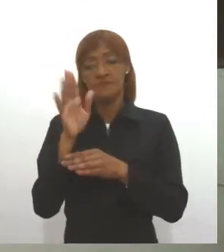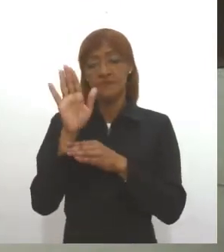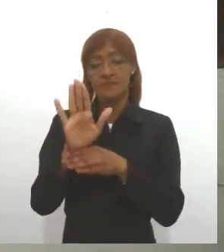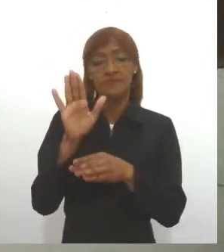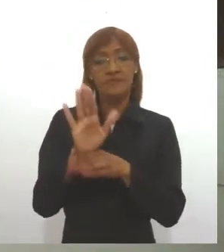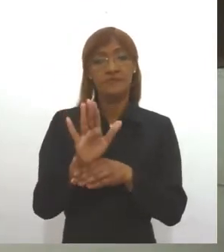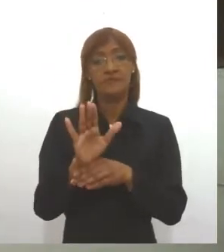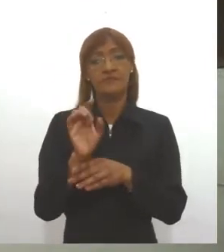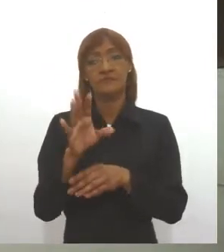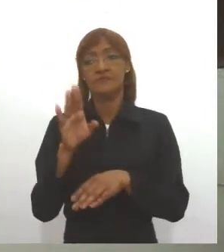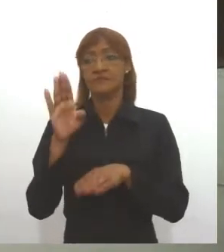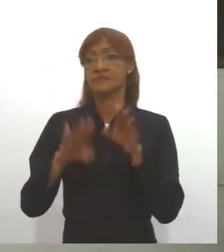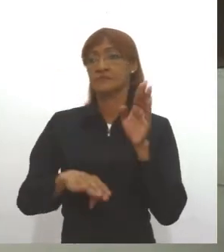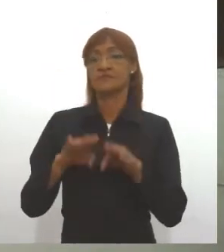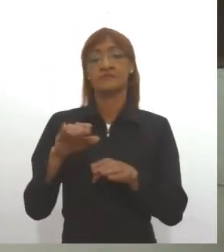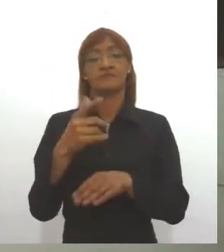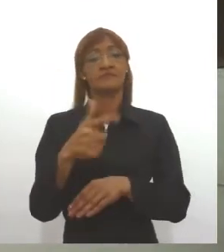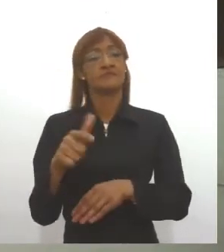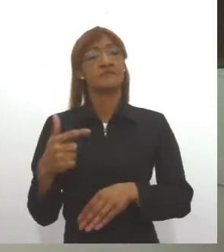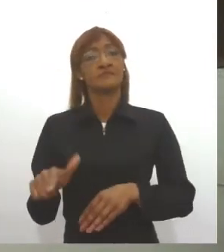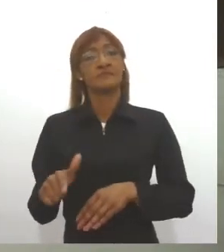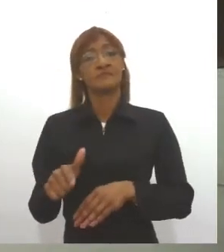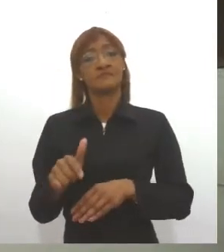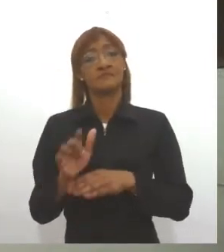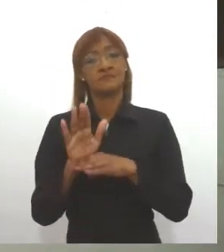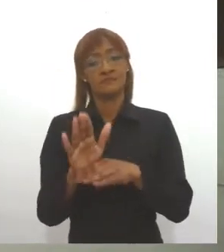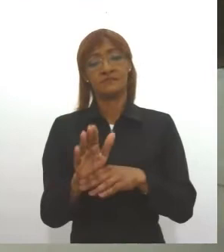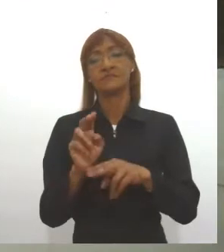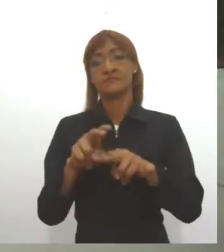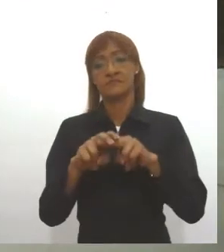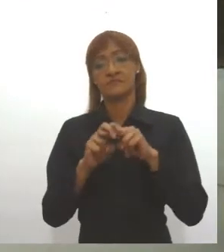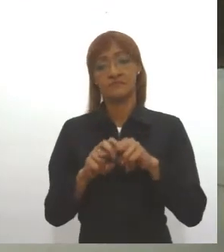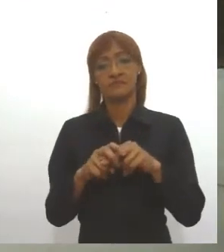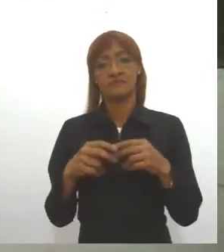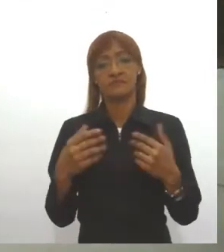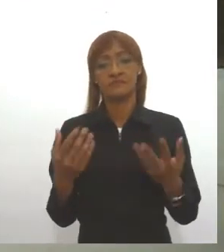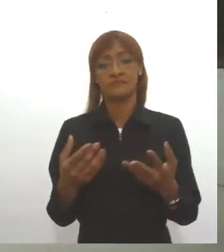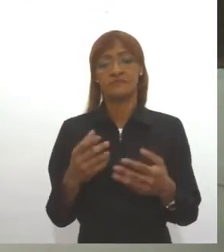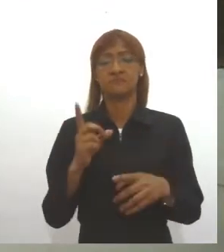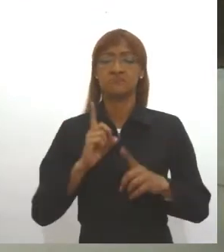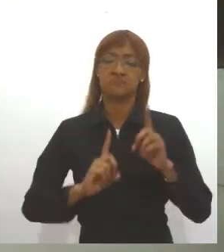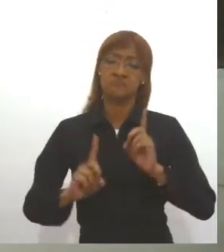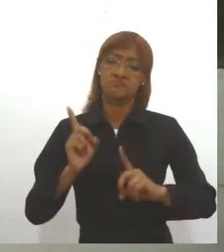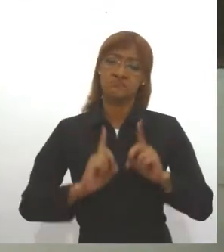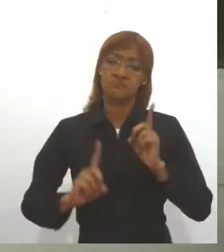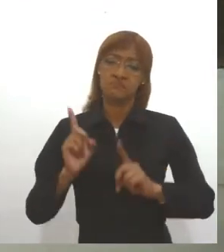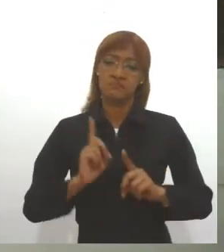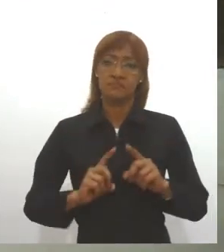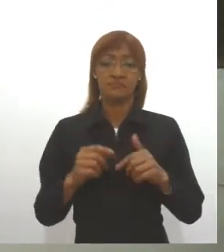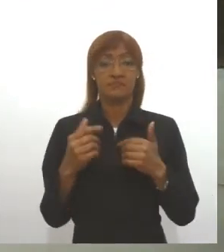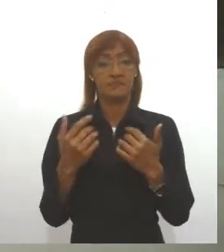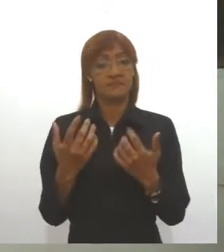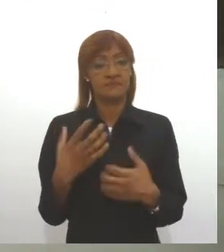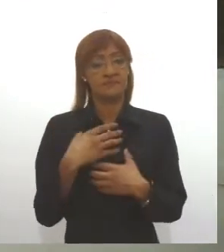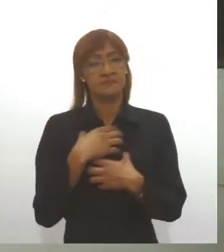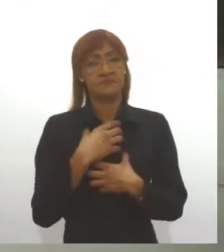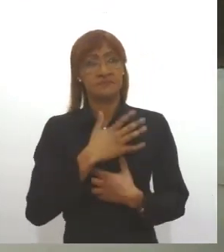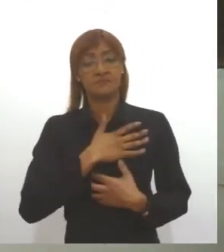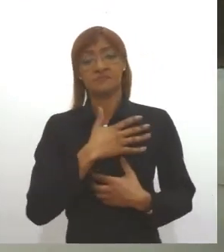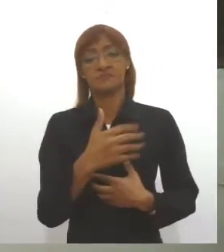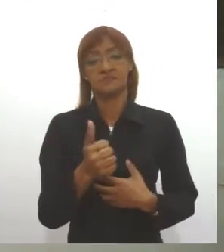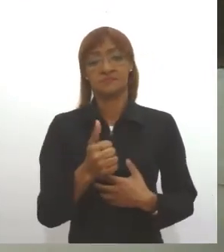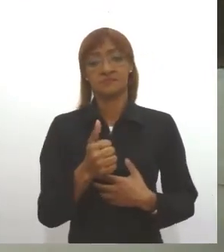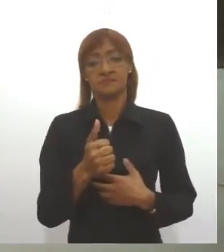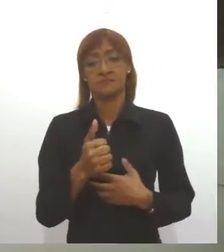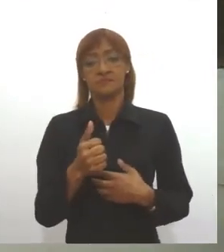né? E às vezes essa pessoa não tem essa ajuda, por isso que ela acaba entrando numa depressão maior, pensando, né, nessa questão do suicídio, principalmente hoje